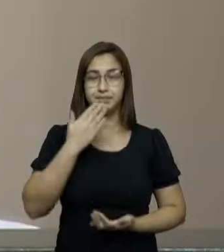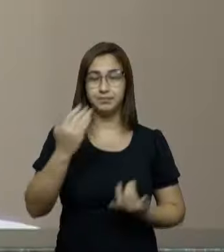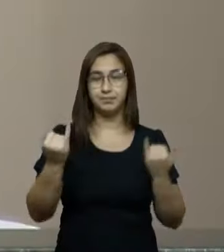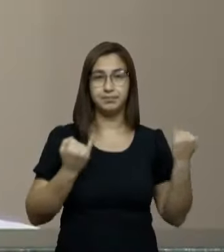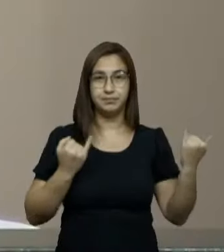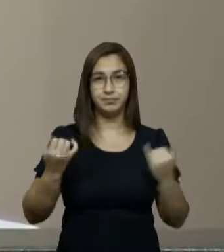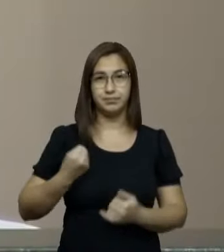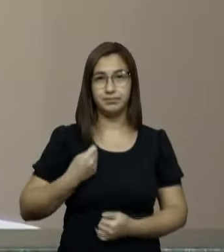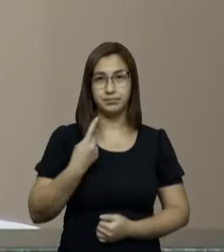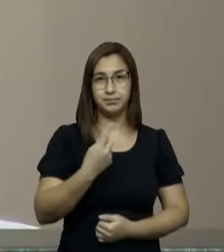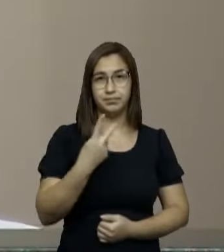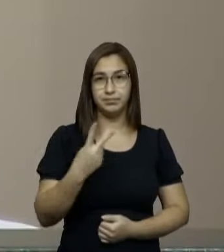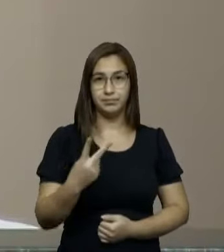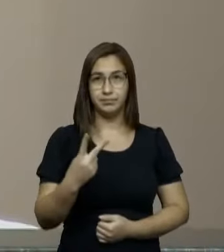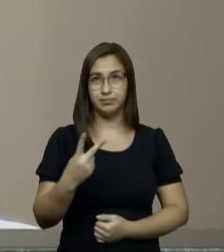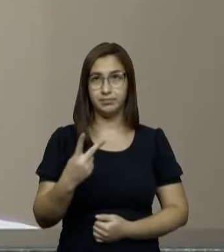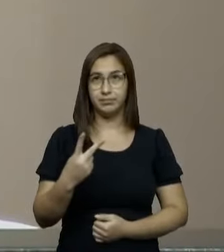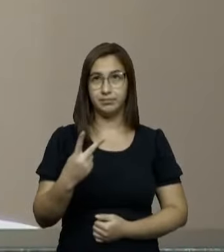número